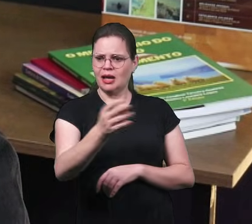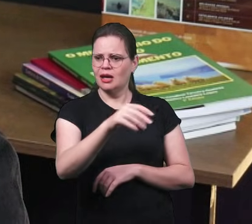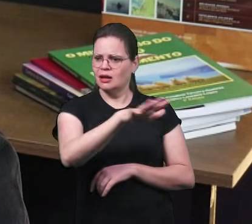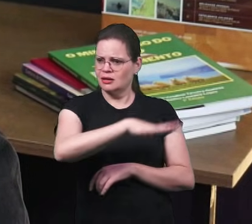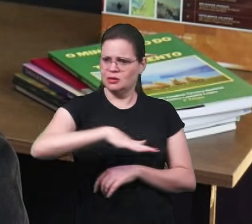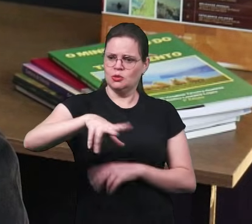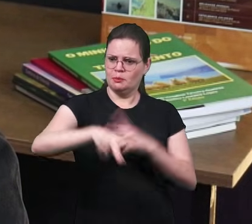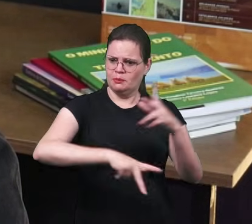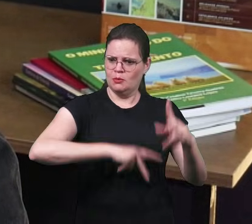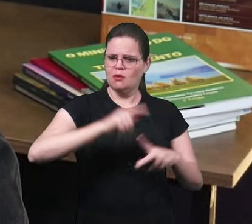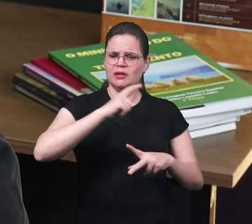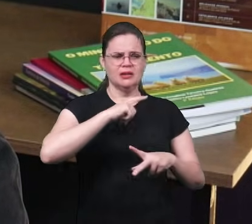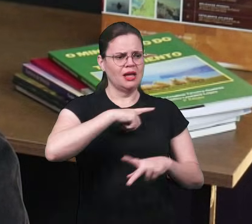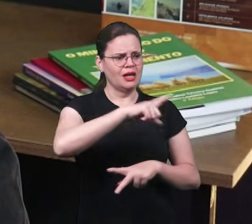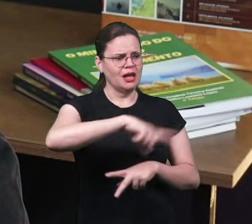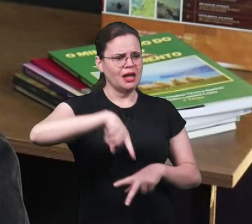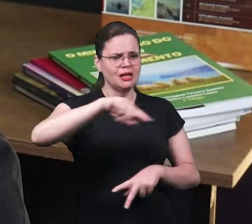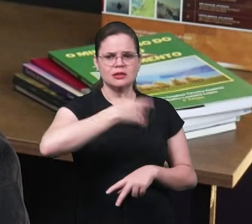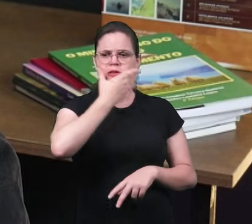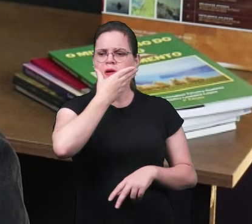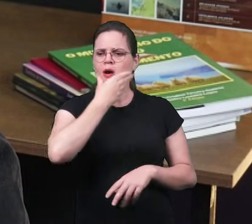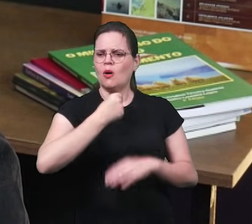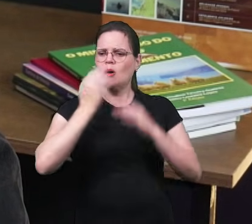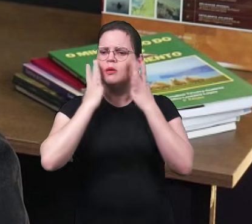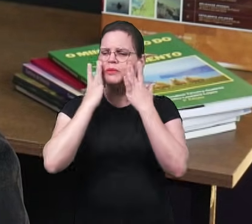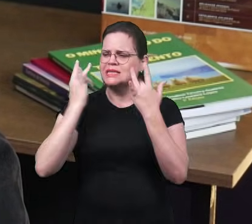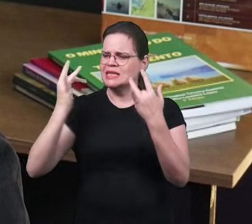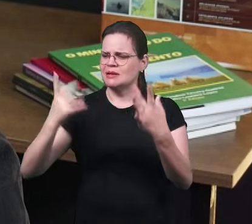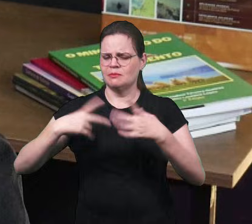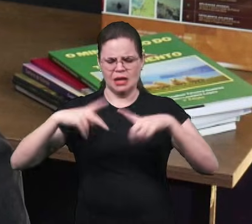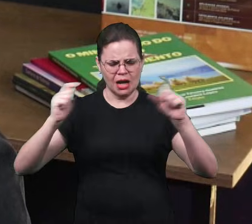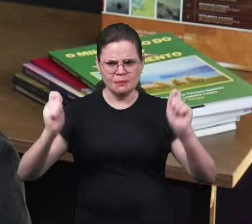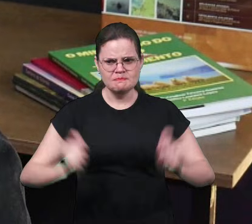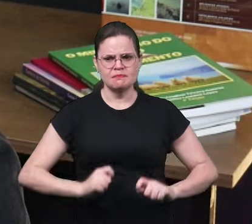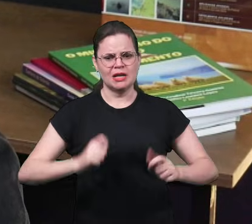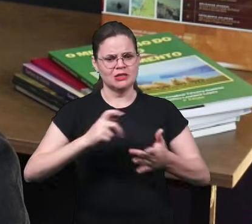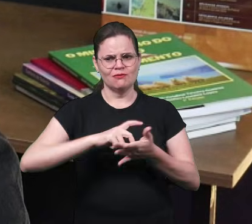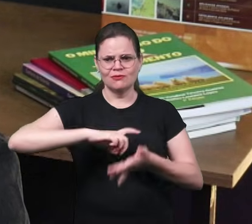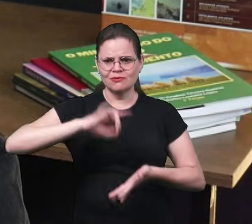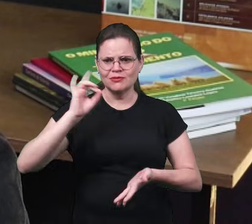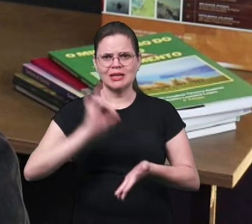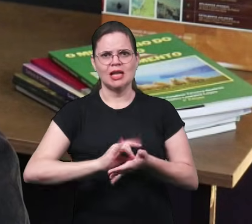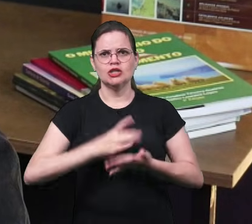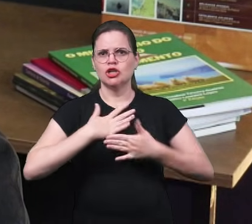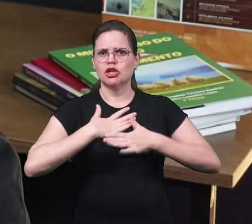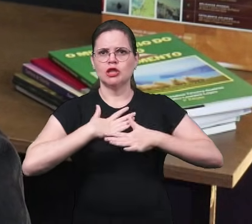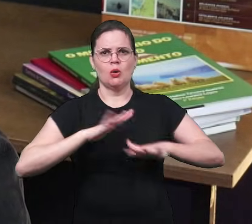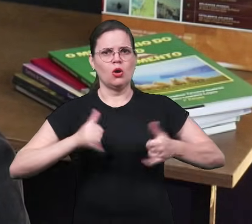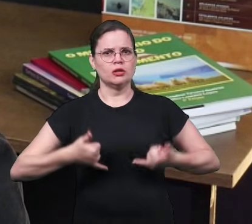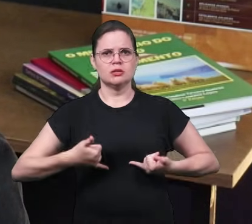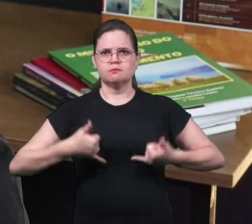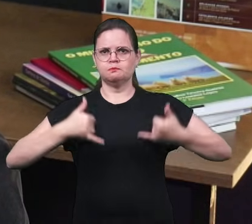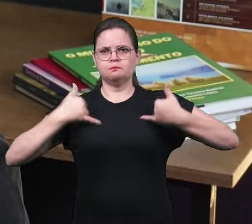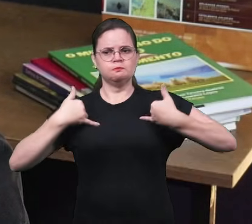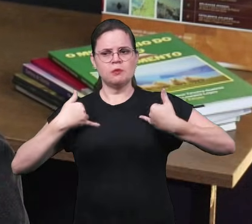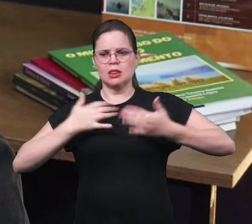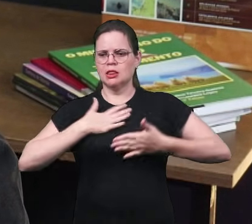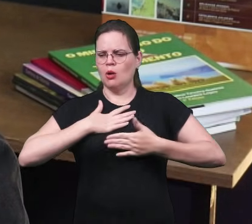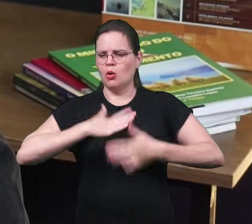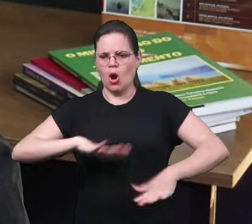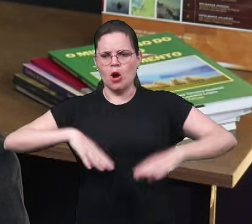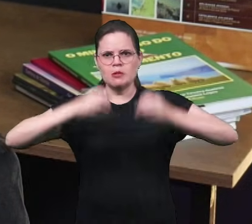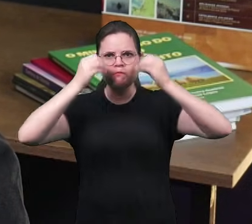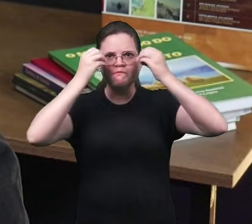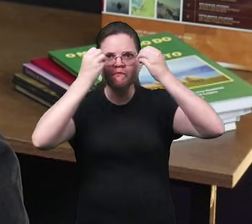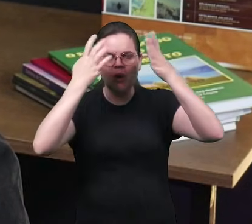capazes, tementes a Deus, homens de verdade, que aborreçam a avareza, e põe-nos sobre